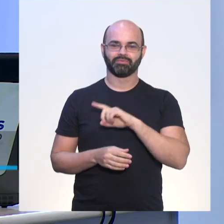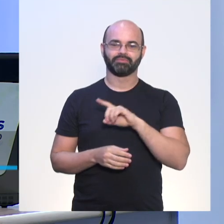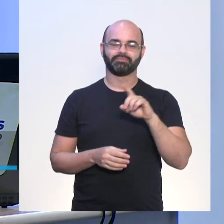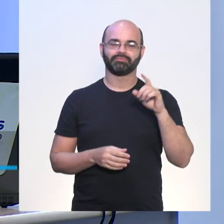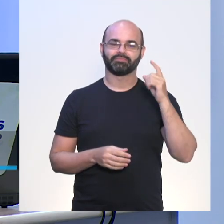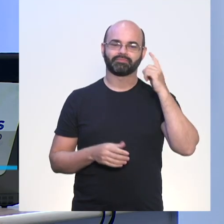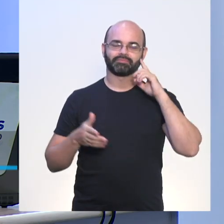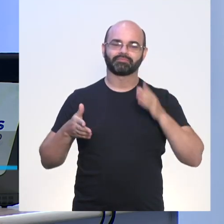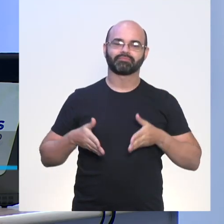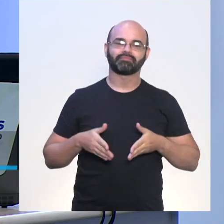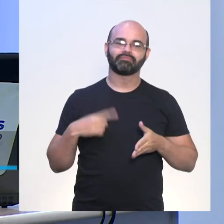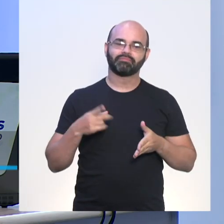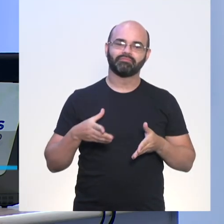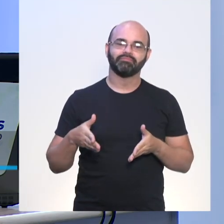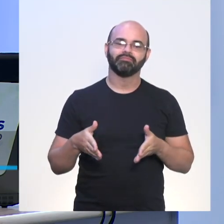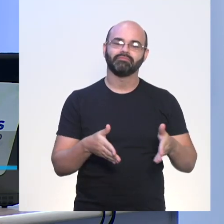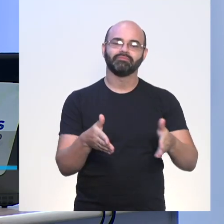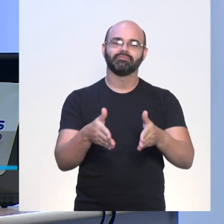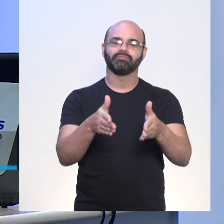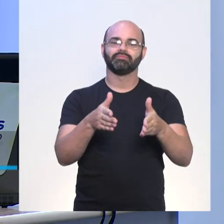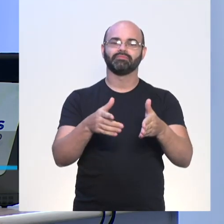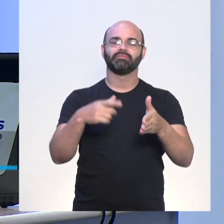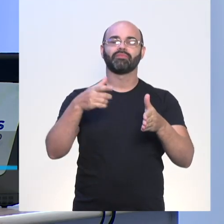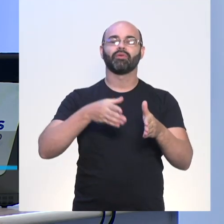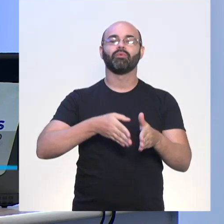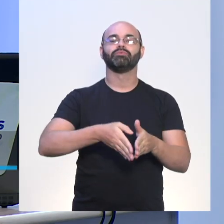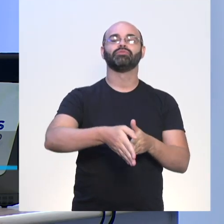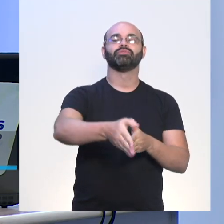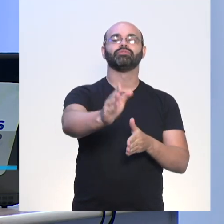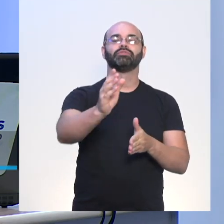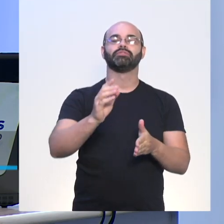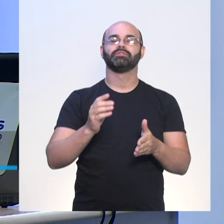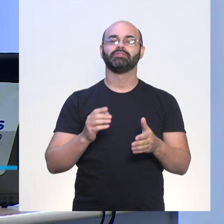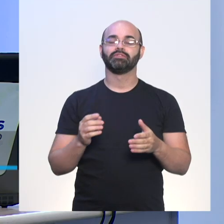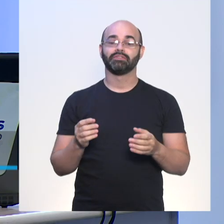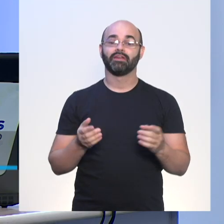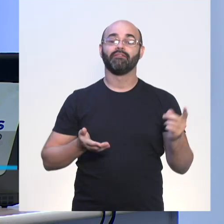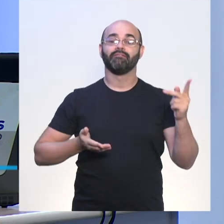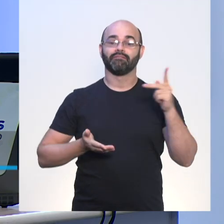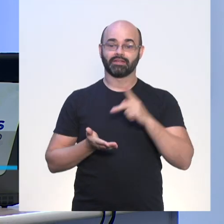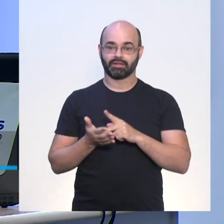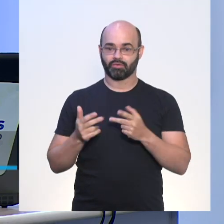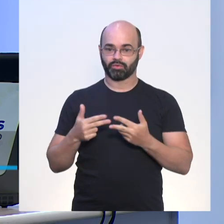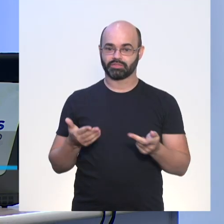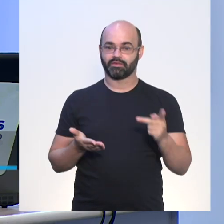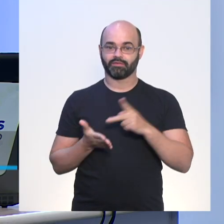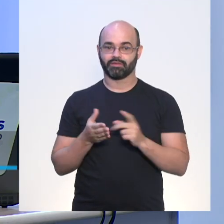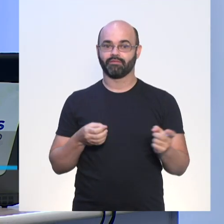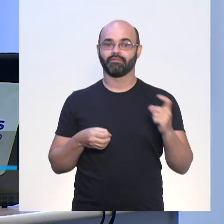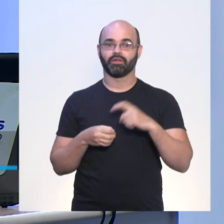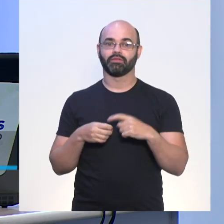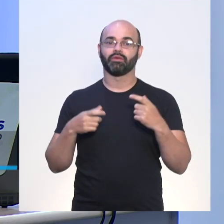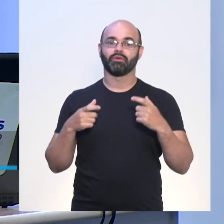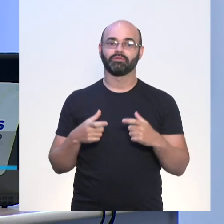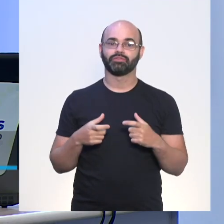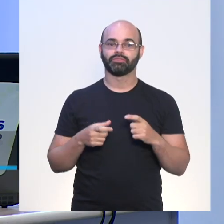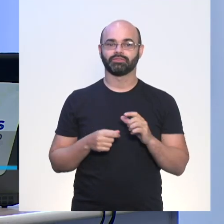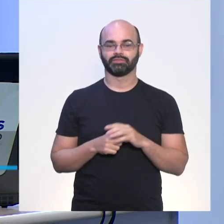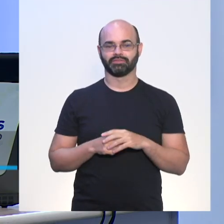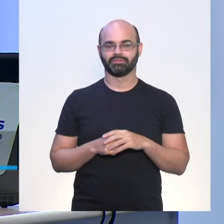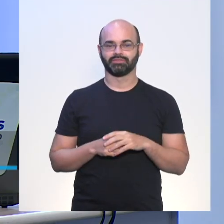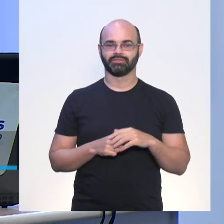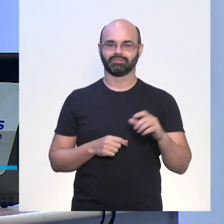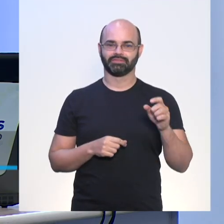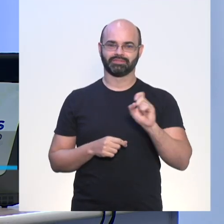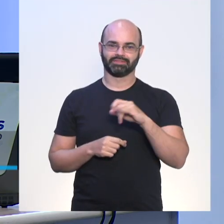nos levaria, nos encaminharia, né, de volta à verdade das coisas? Acertou quem